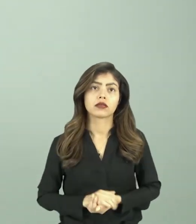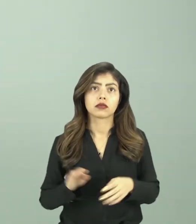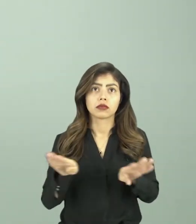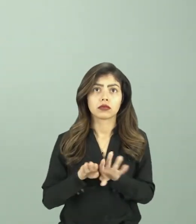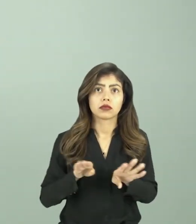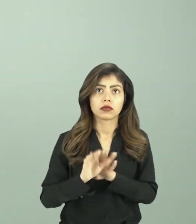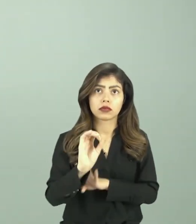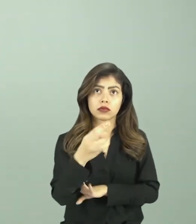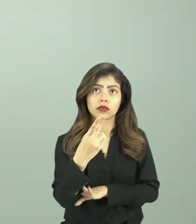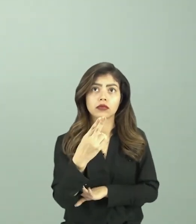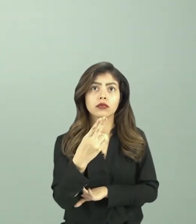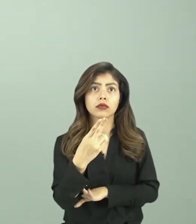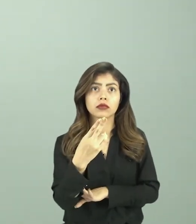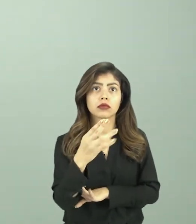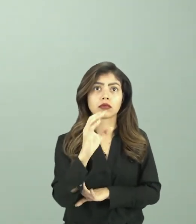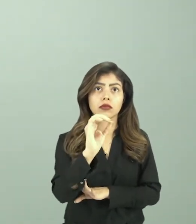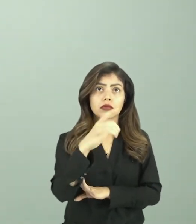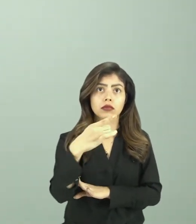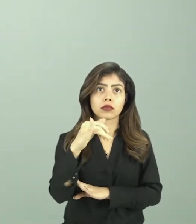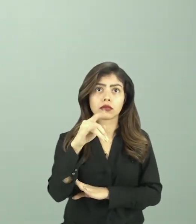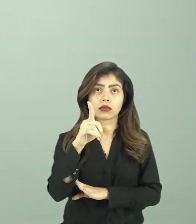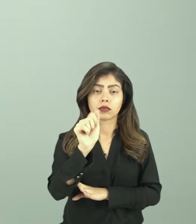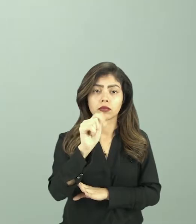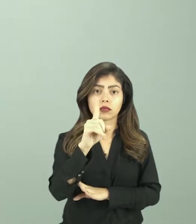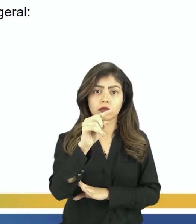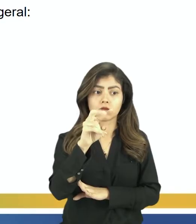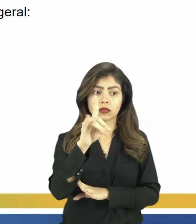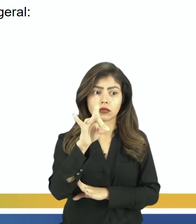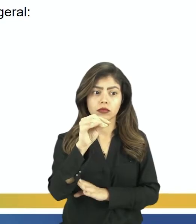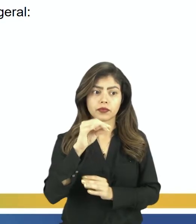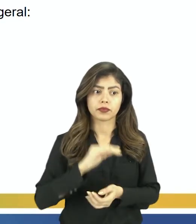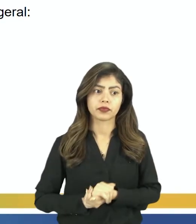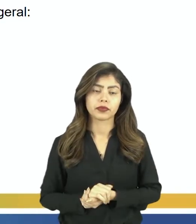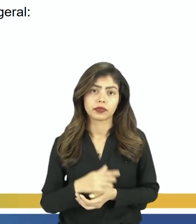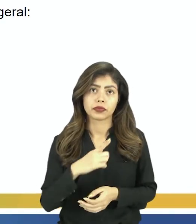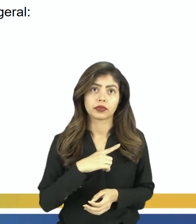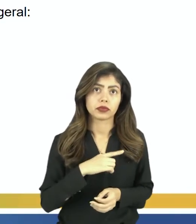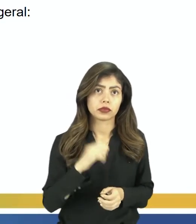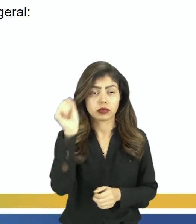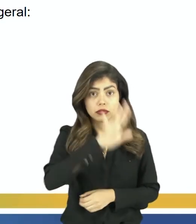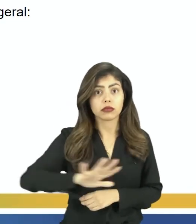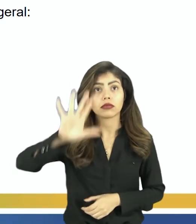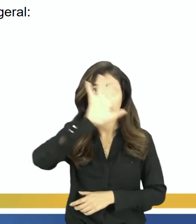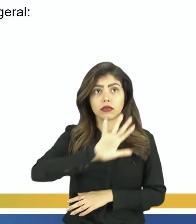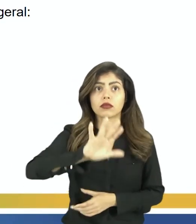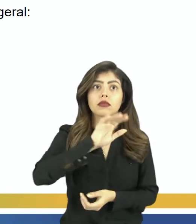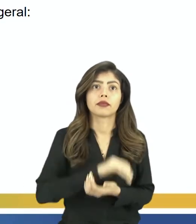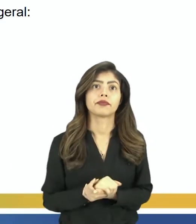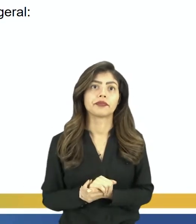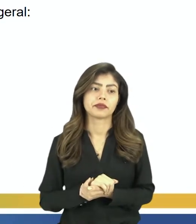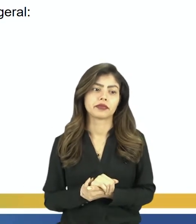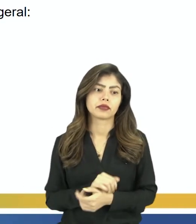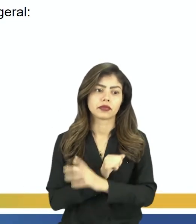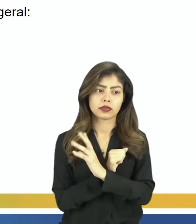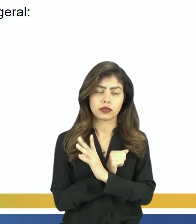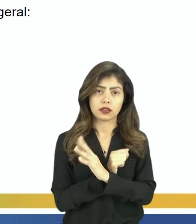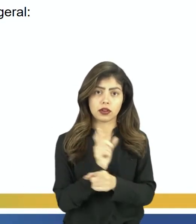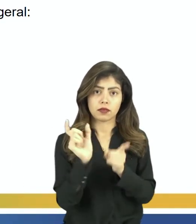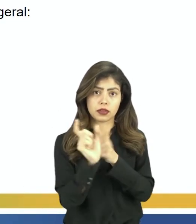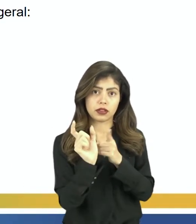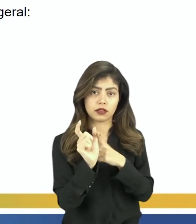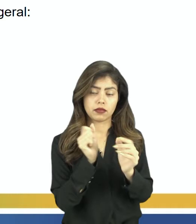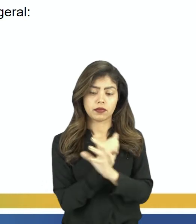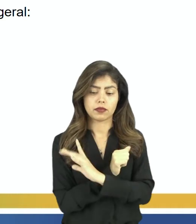oxiácidos. Então, qual vai ser a nomenclatura dos hidrácidos? Então, segue a regra geral. Tem aqui, a gente vai colocar a primeira